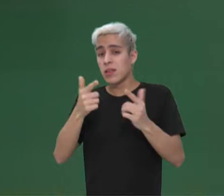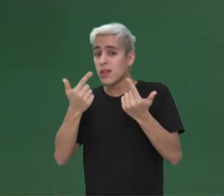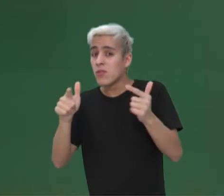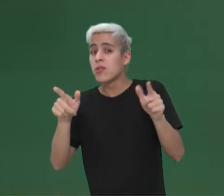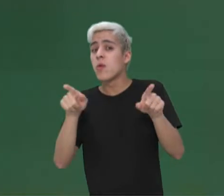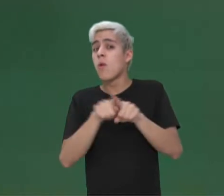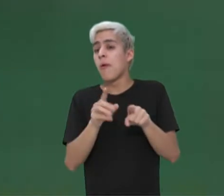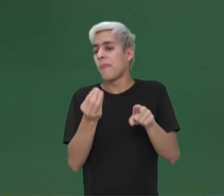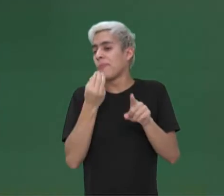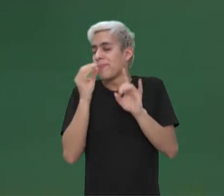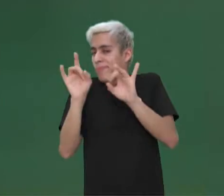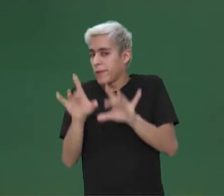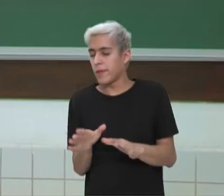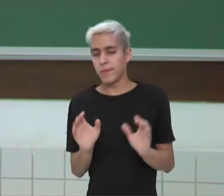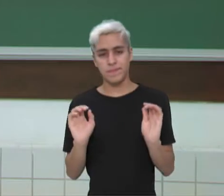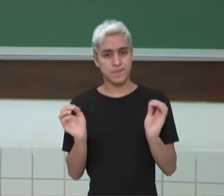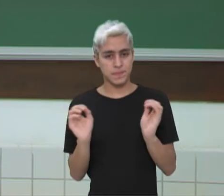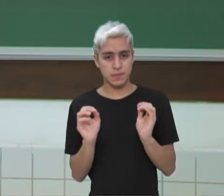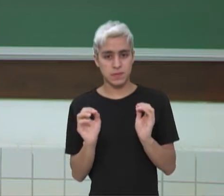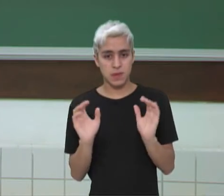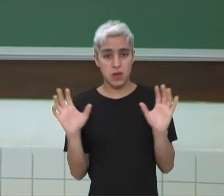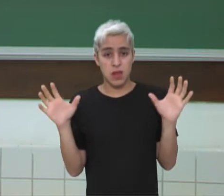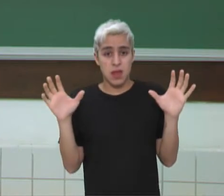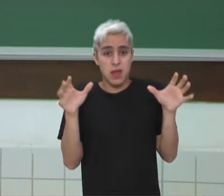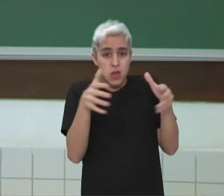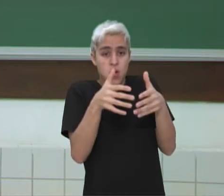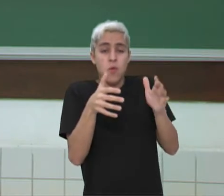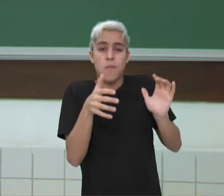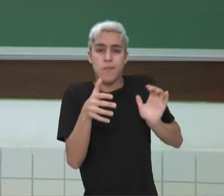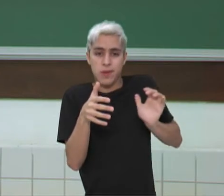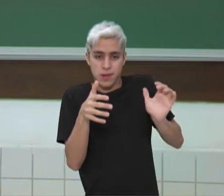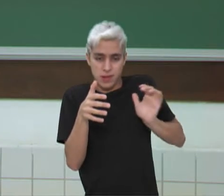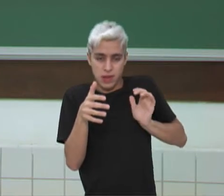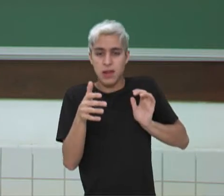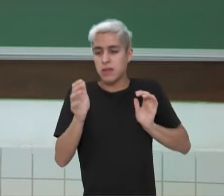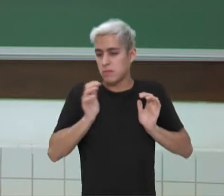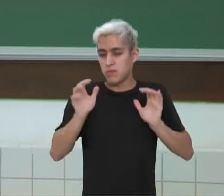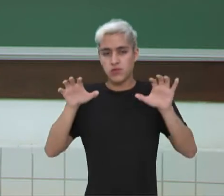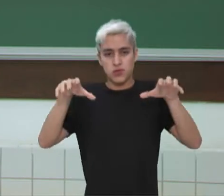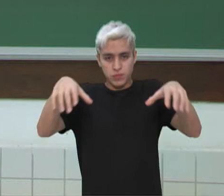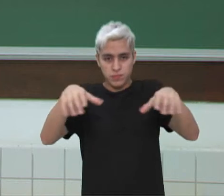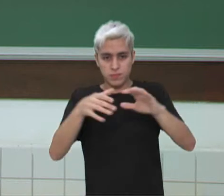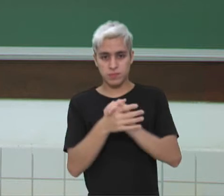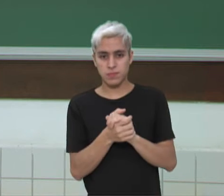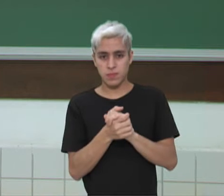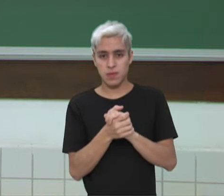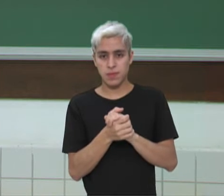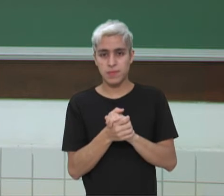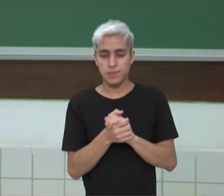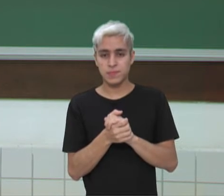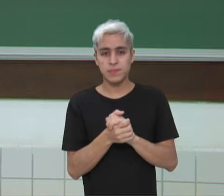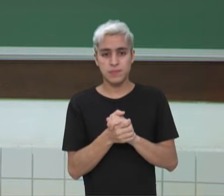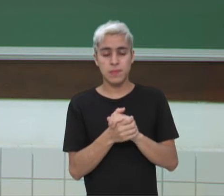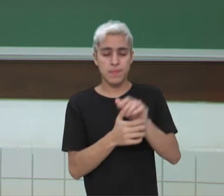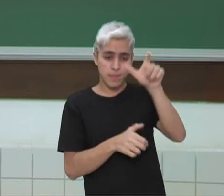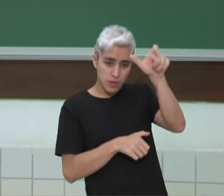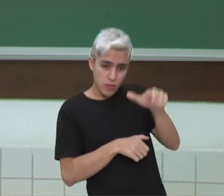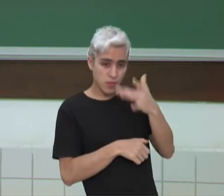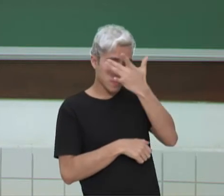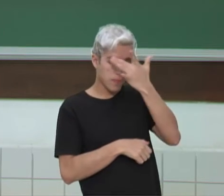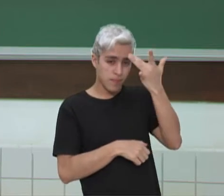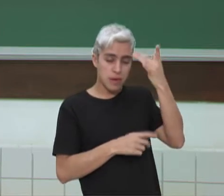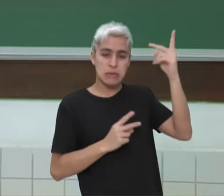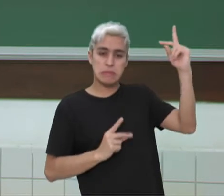mesmos privilégios. Então, a elite social, chapetones e crioulos. Chapetones, espanhóis que vinham